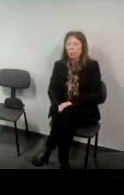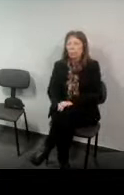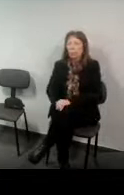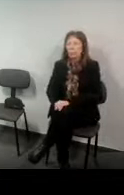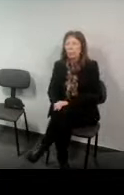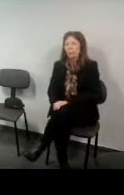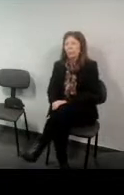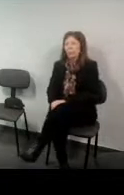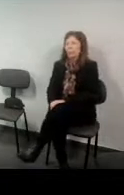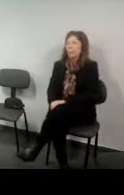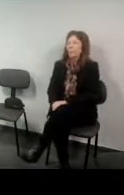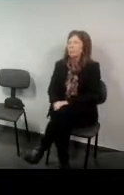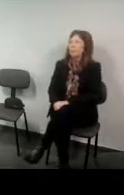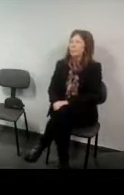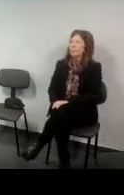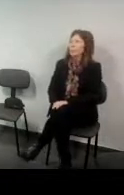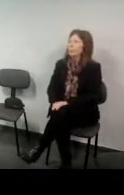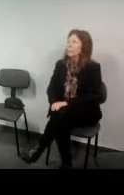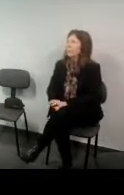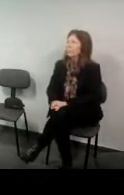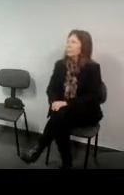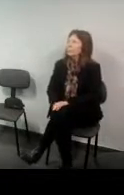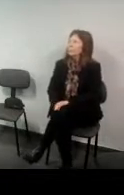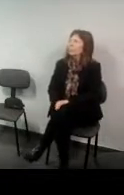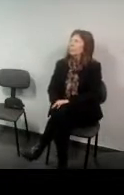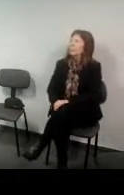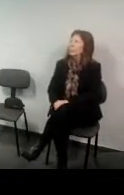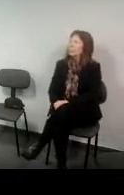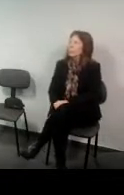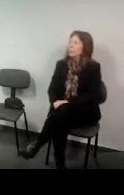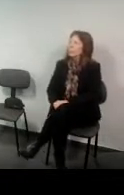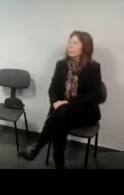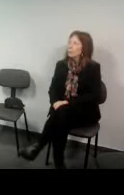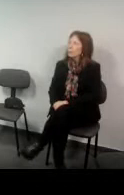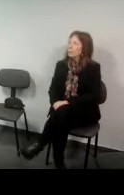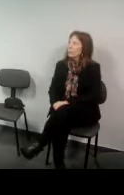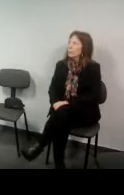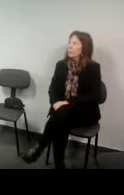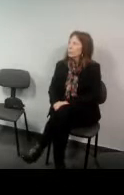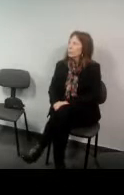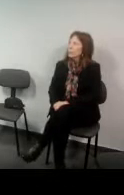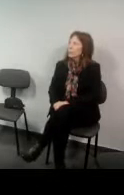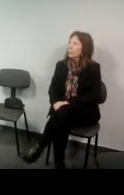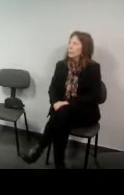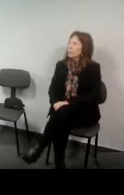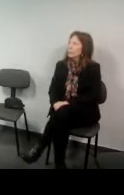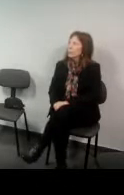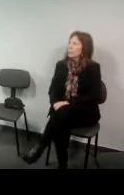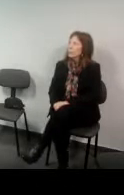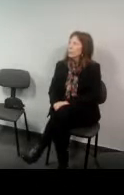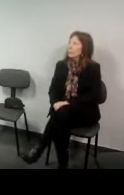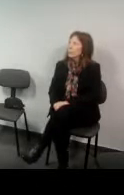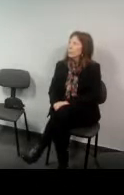Terceiro, várias feridas em ambas as axilas. Após o uso de diversas pomadas, antibióticos, as feridas cicatrizavam, deixando